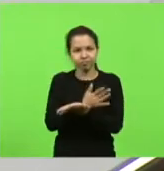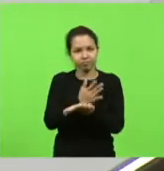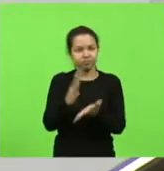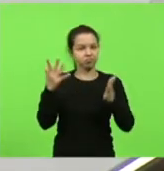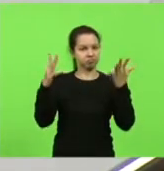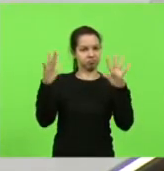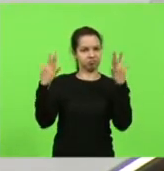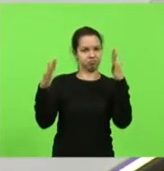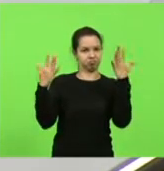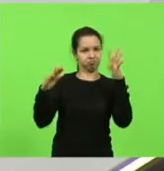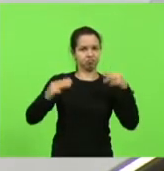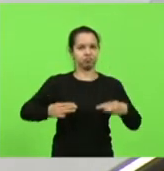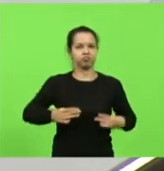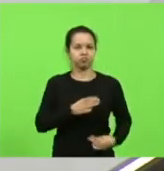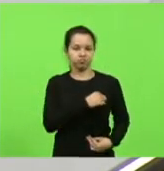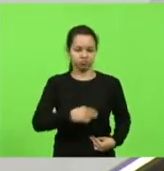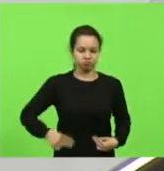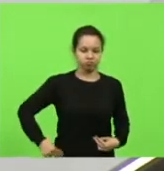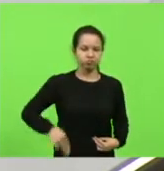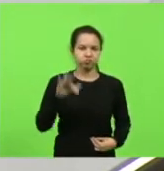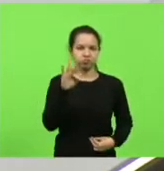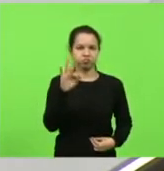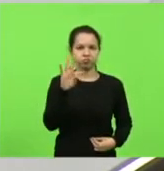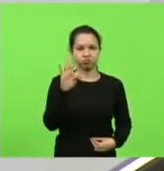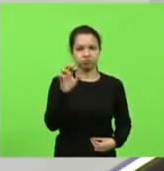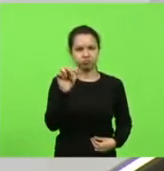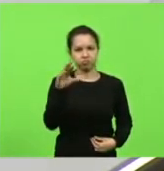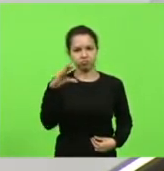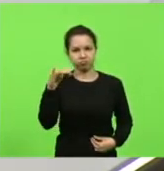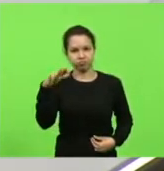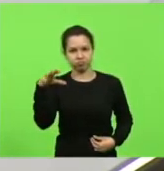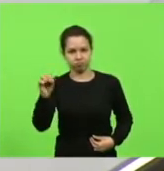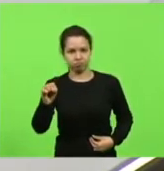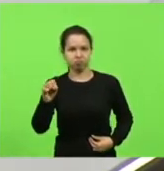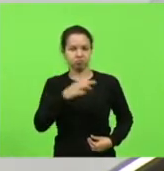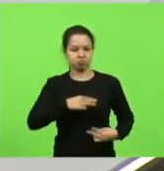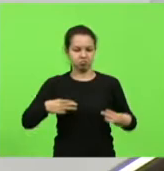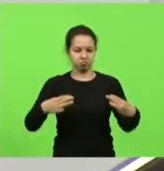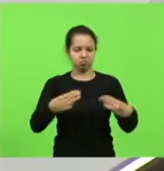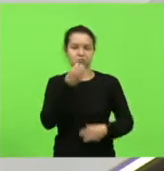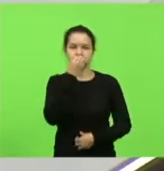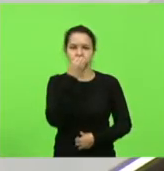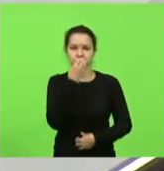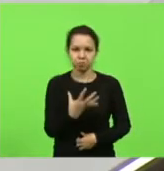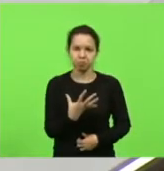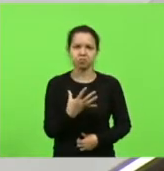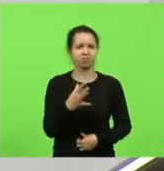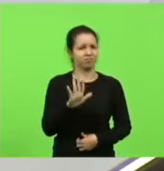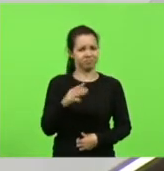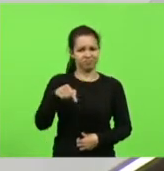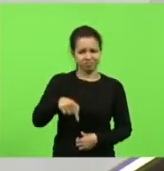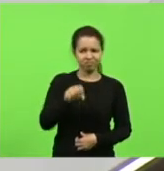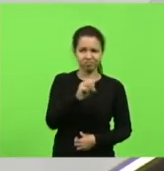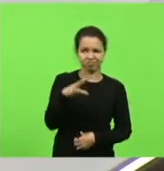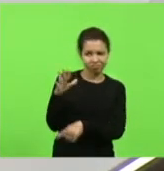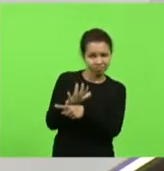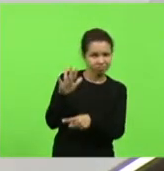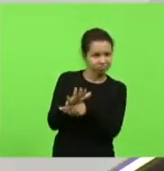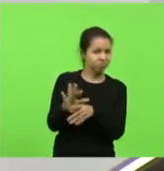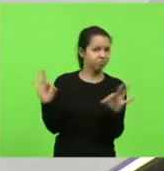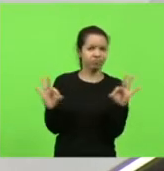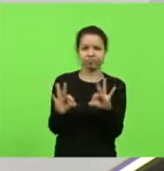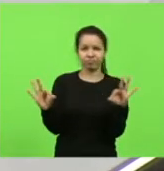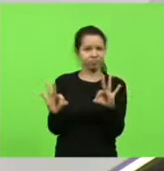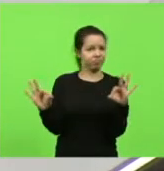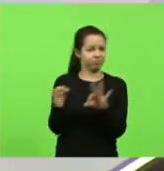como um grande ministro. Sinceramente, para Santa Catarina, eu não vejo muita vantagem, não tenho visto muita vantagem, não. Porque Santa Catarina tem